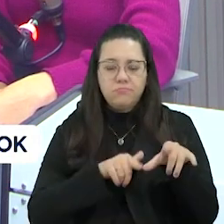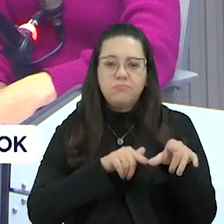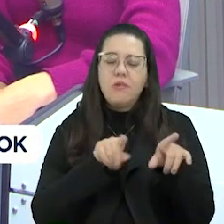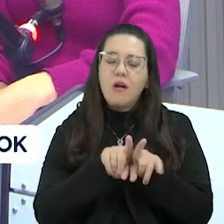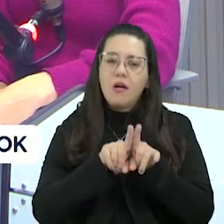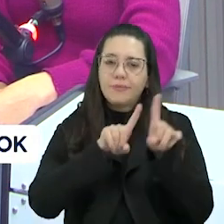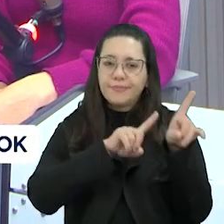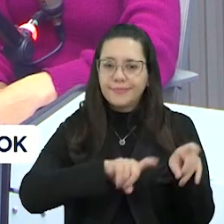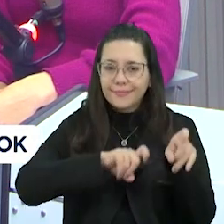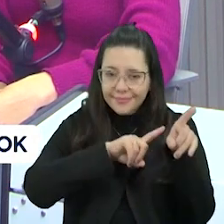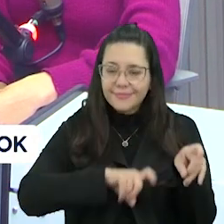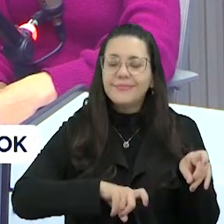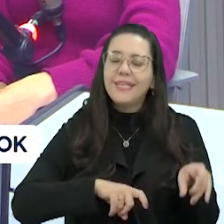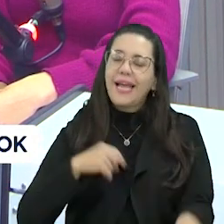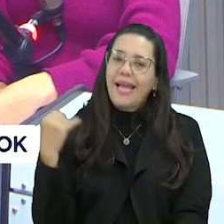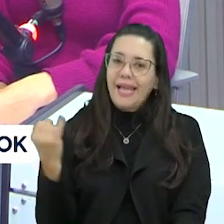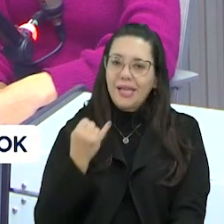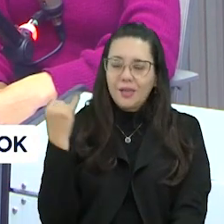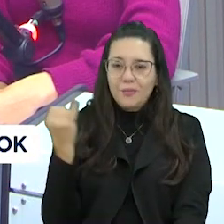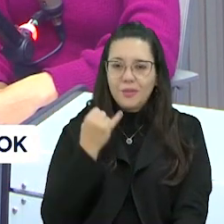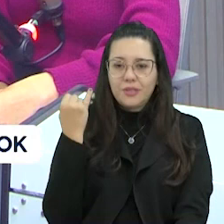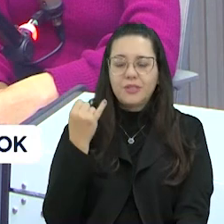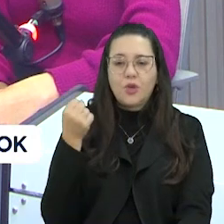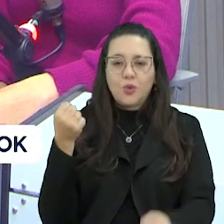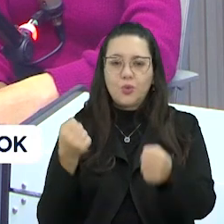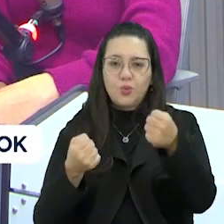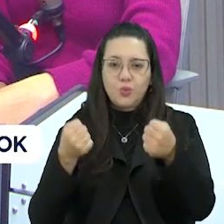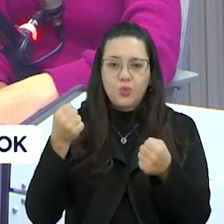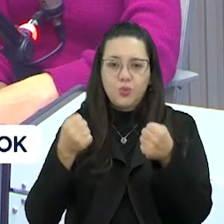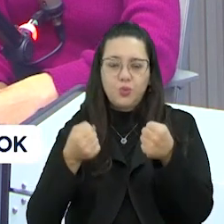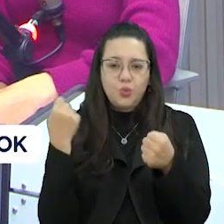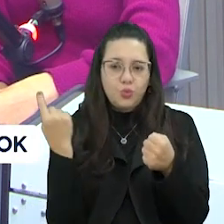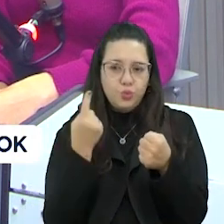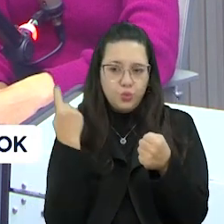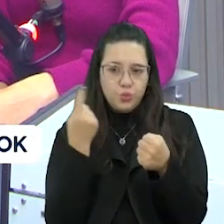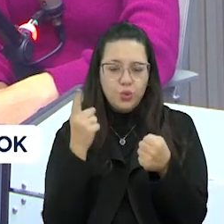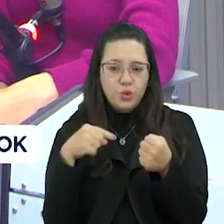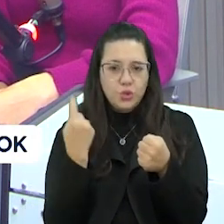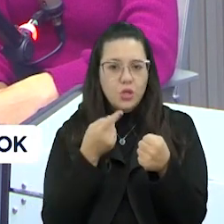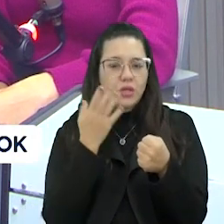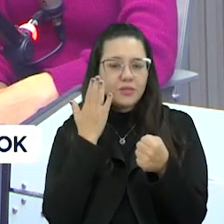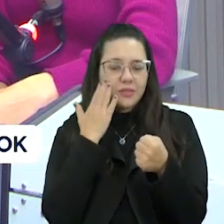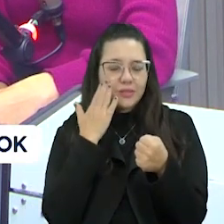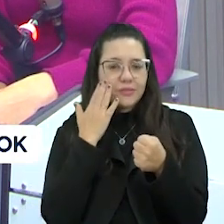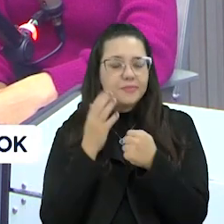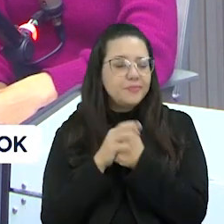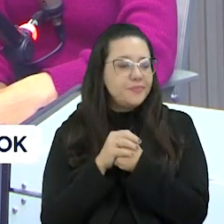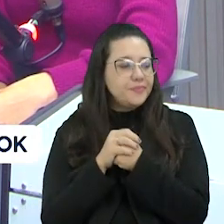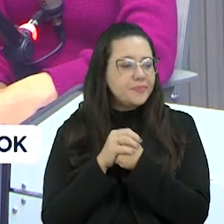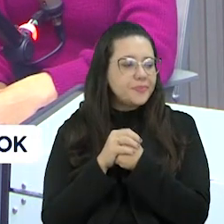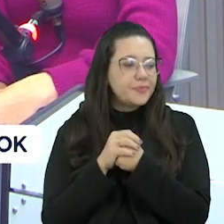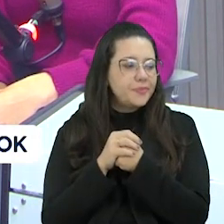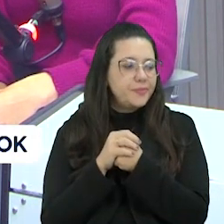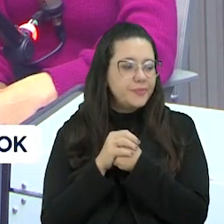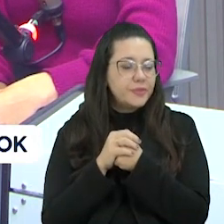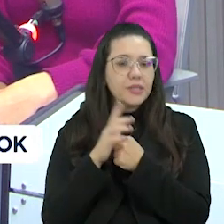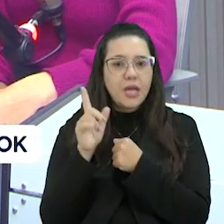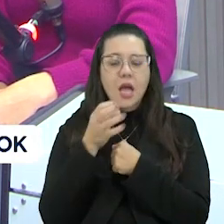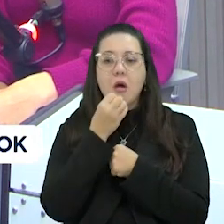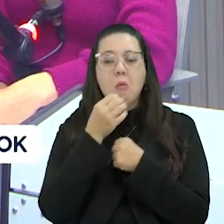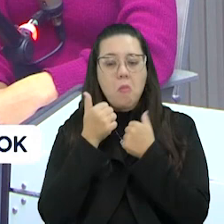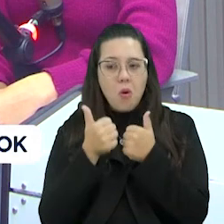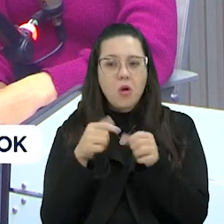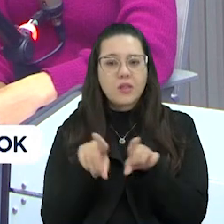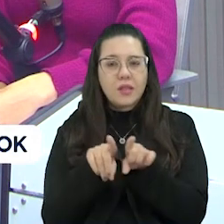né, que facilita muito a chegada da viatura ao local, né, em que a gente tem a demanda, foi muito bom, está sendo